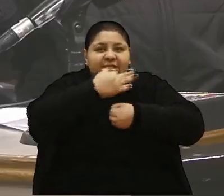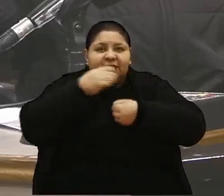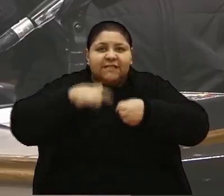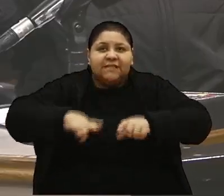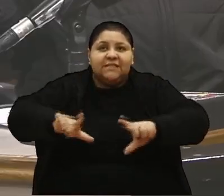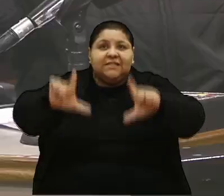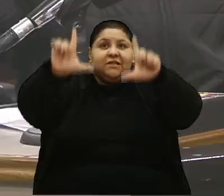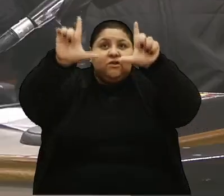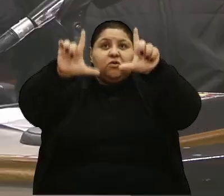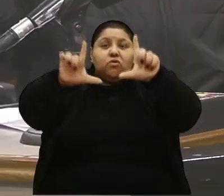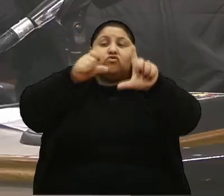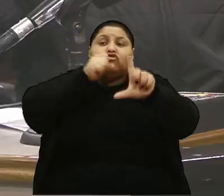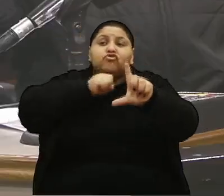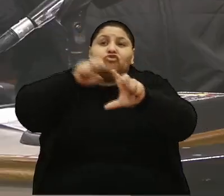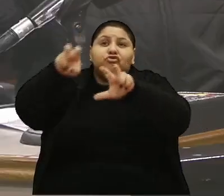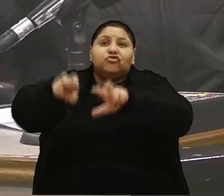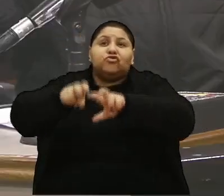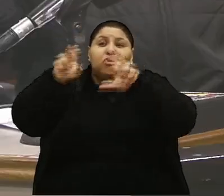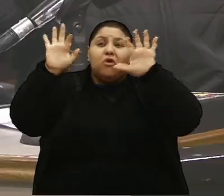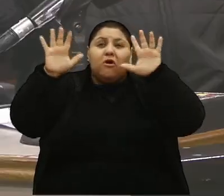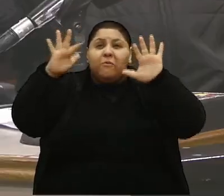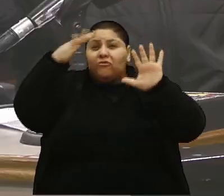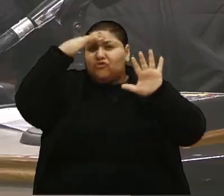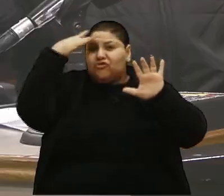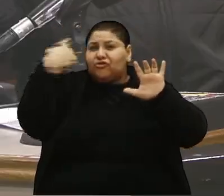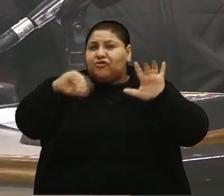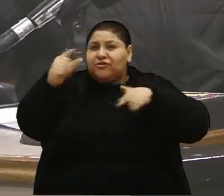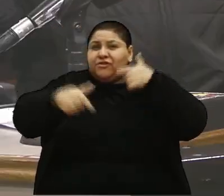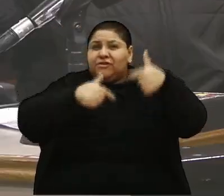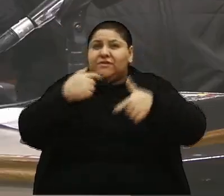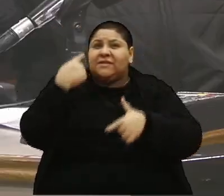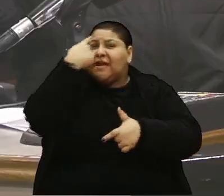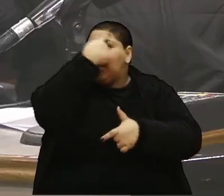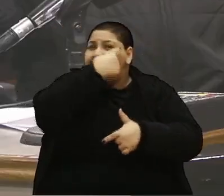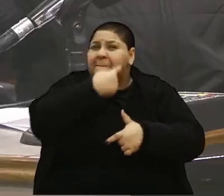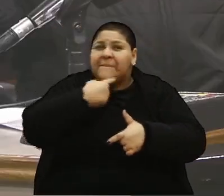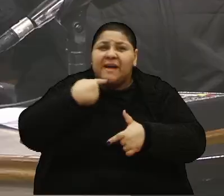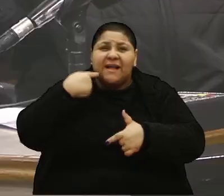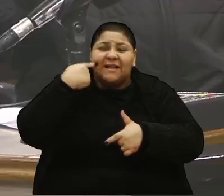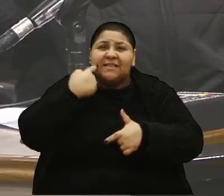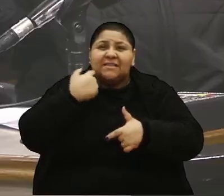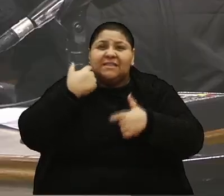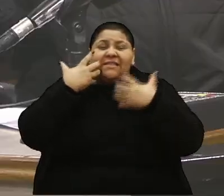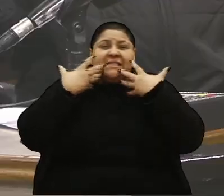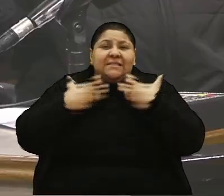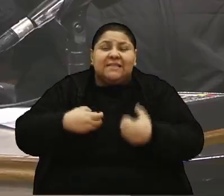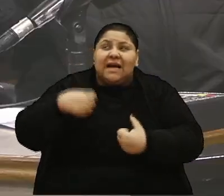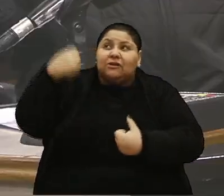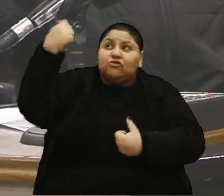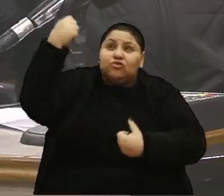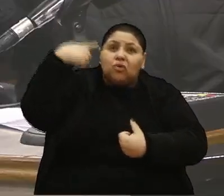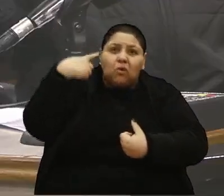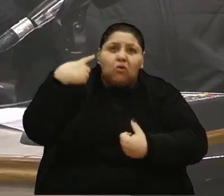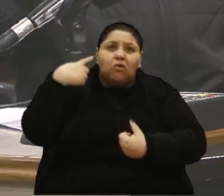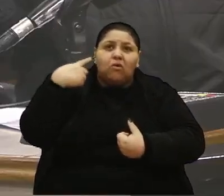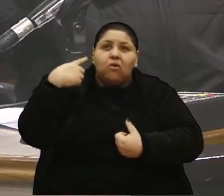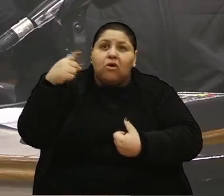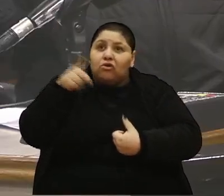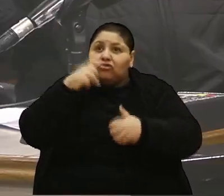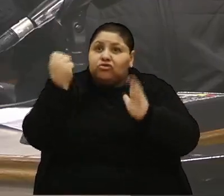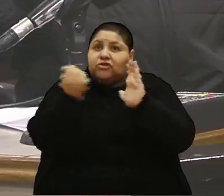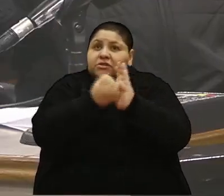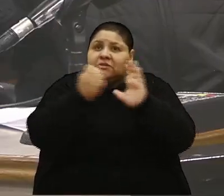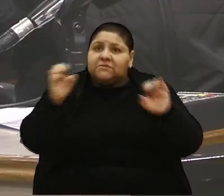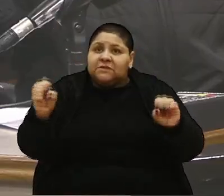um agricultor, com as mãos calejadas, a pele cansada do sol. E é o nosso símbolo da Festa